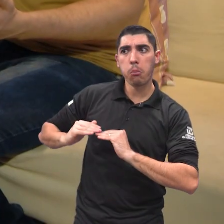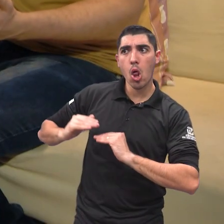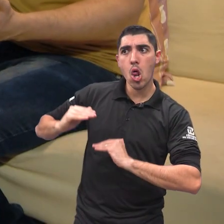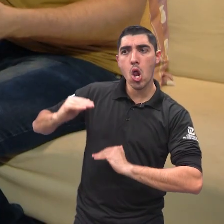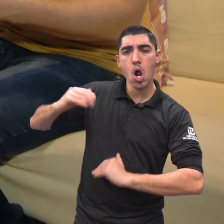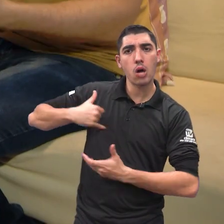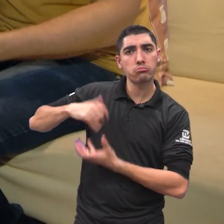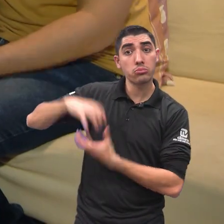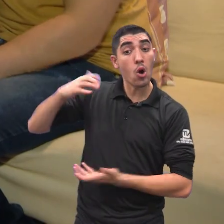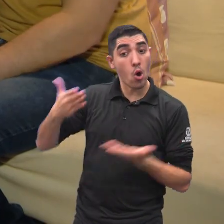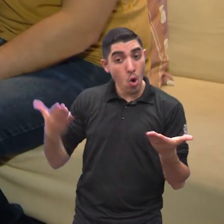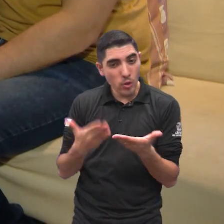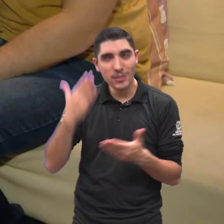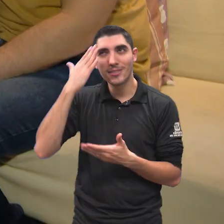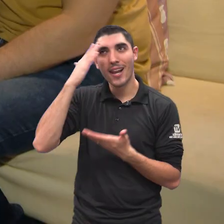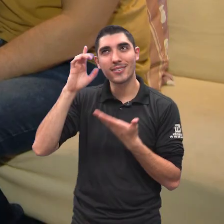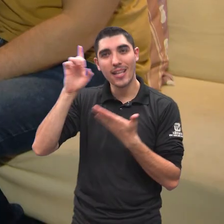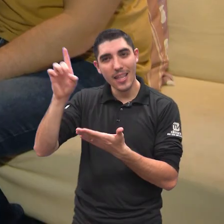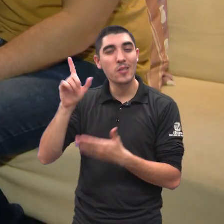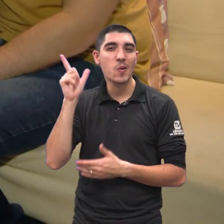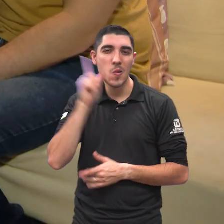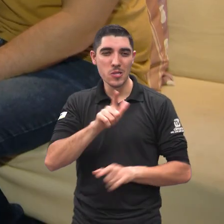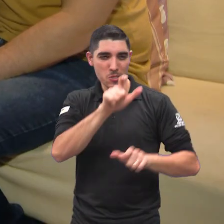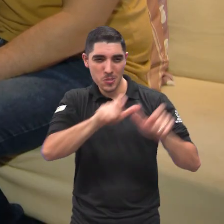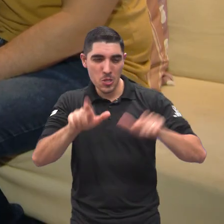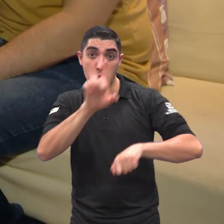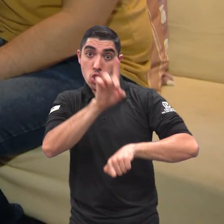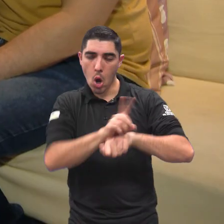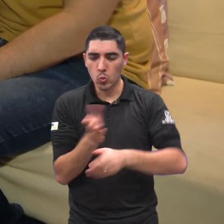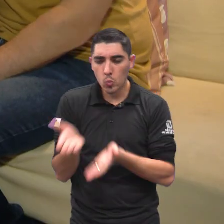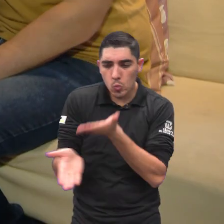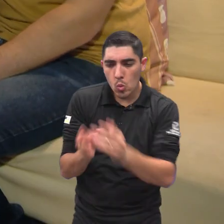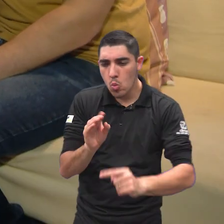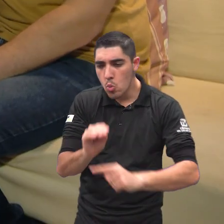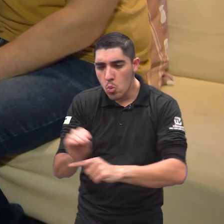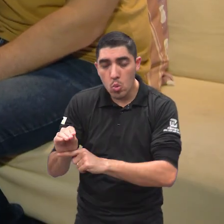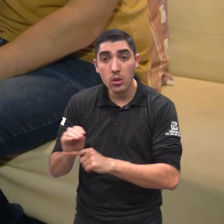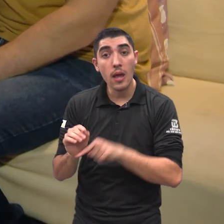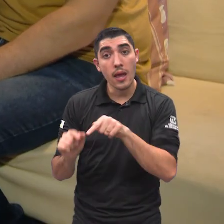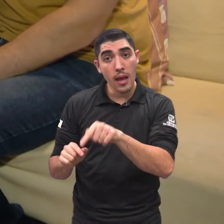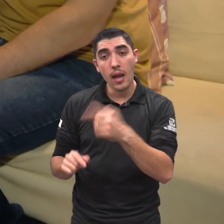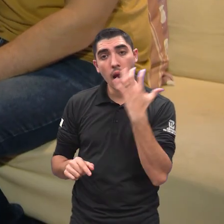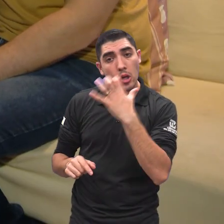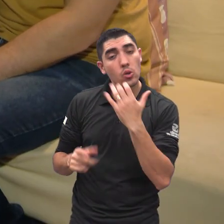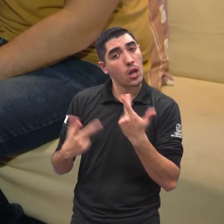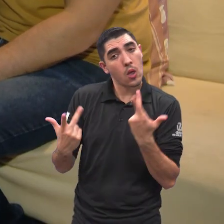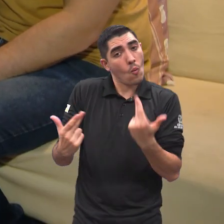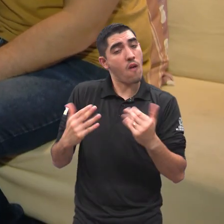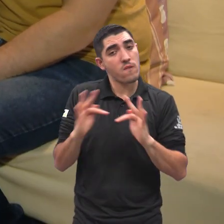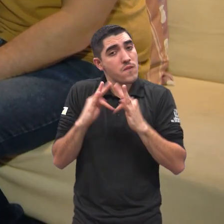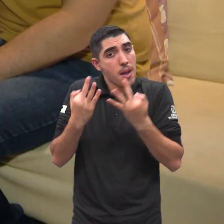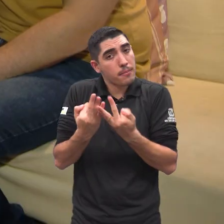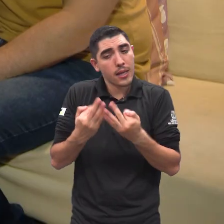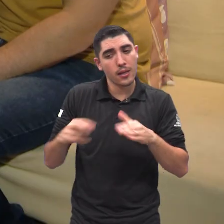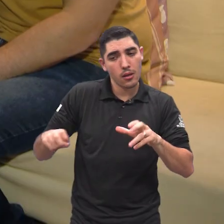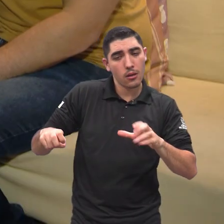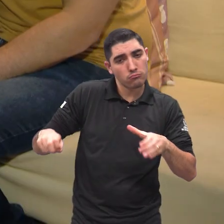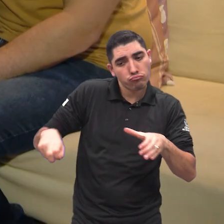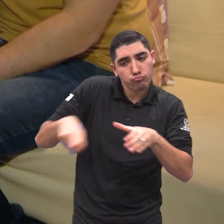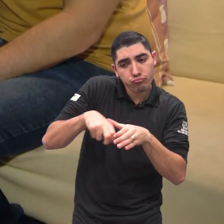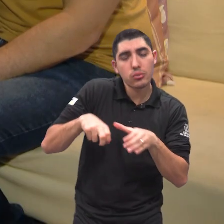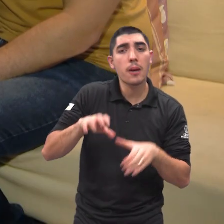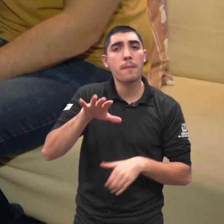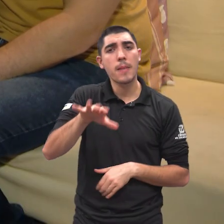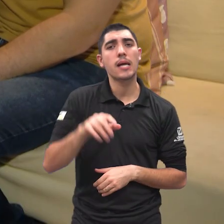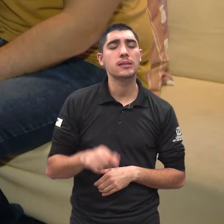vivendo mais, porque hoje em dia, graças a Deus, a gente tem bons tutores se preocupando e tratando como membros da família como devem ser, de fato, né? Os